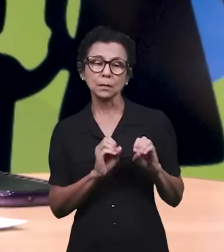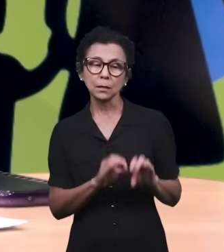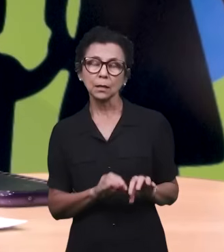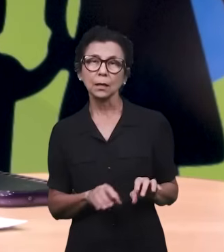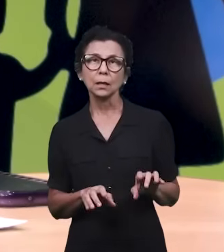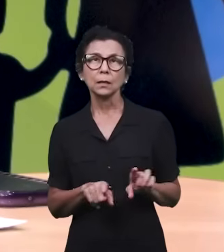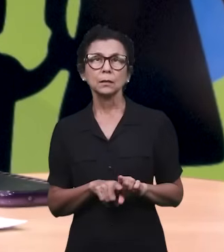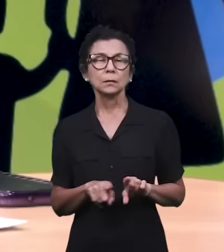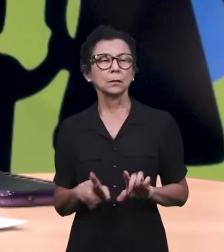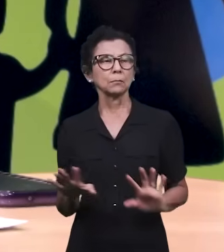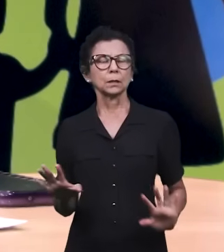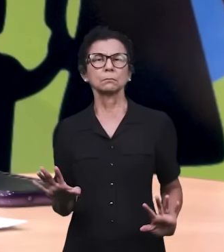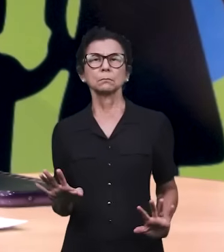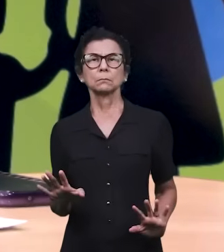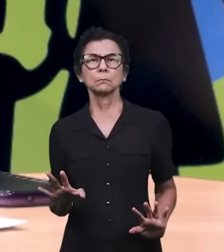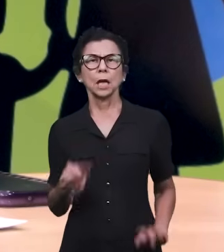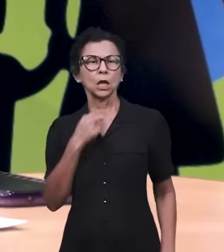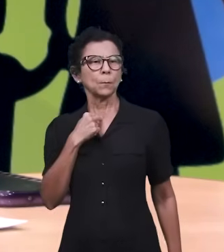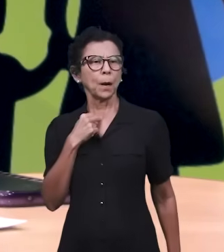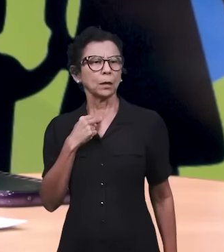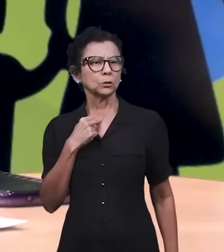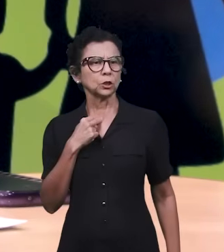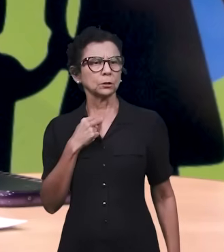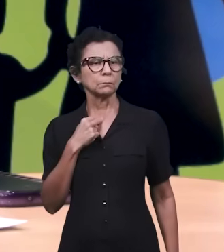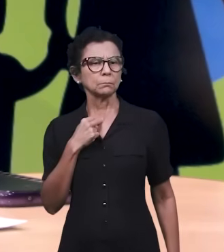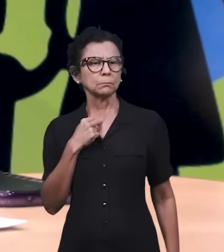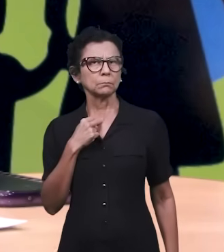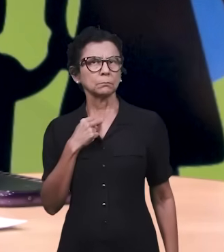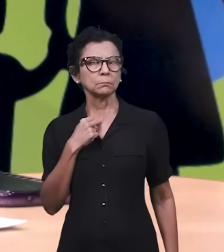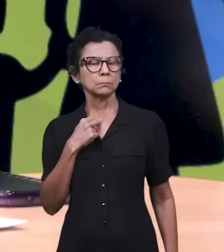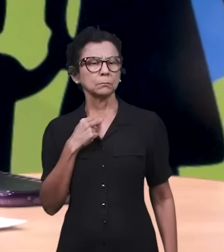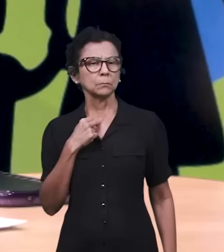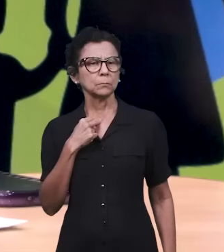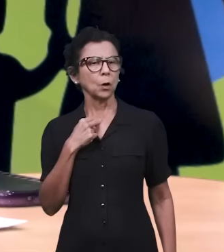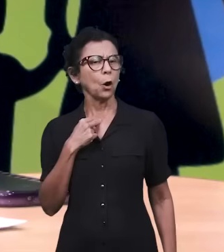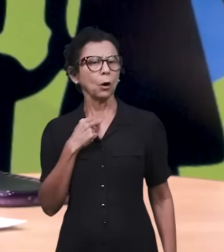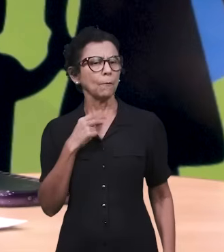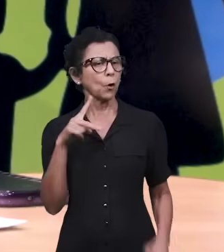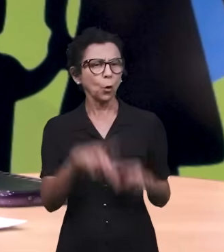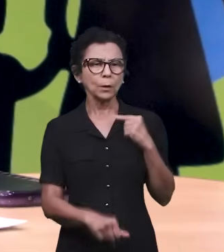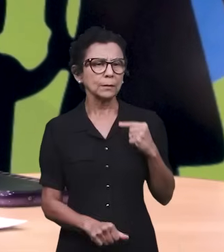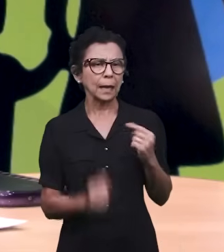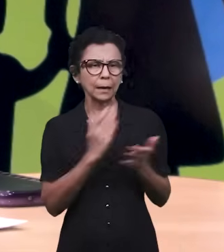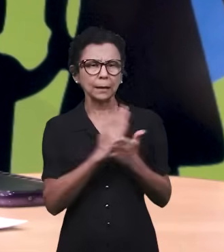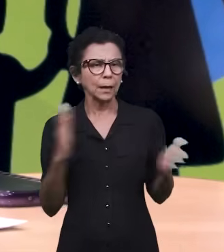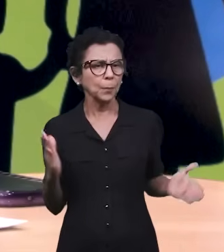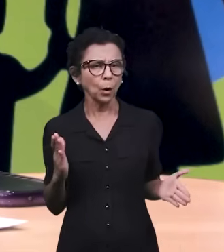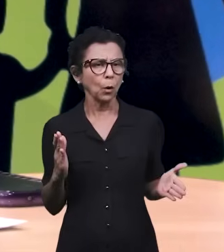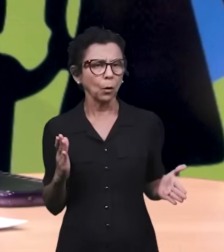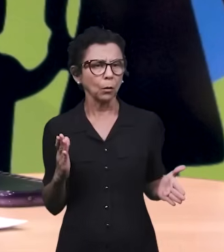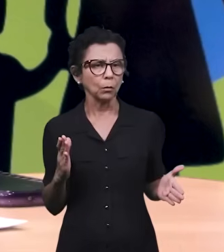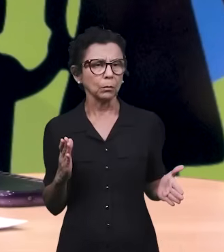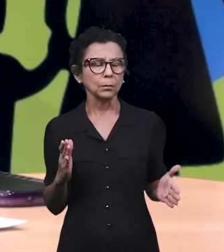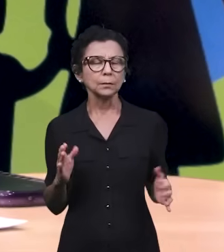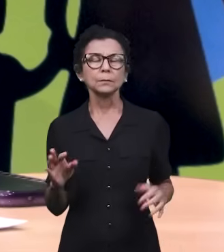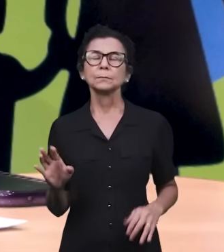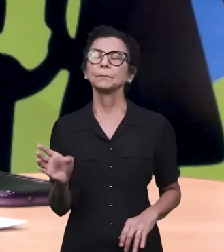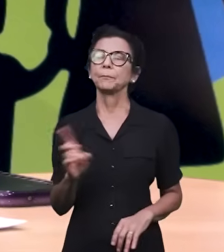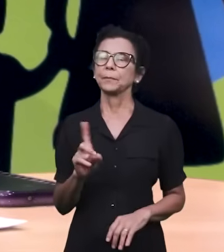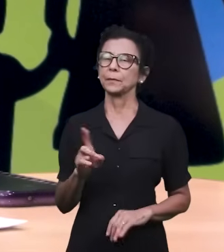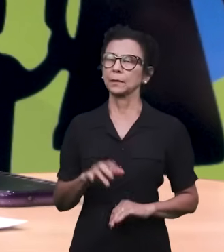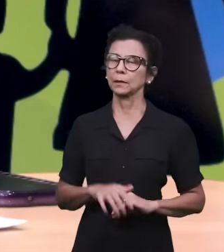eles radicalizam. Eles falam bem assim: eu vou cortar e acabou, não tem mais. Não é assim. Senta com o seu